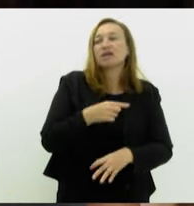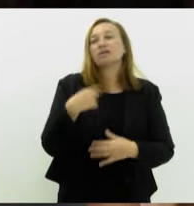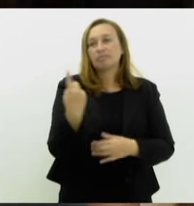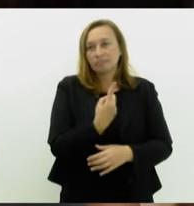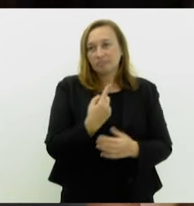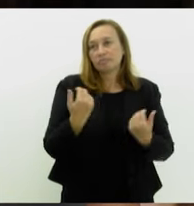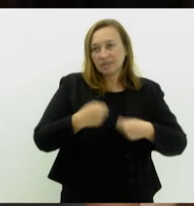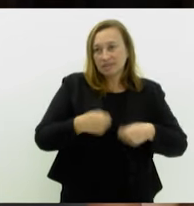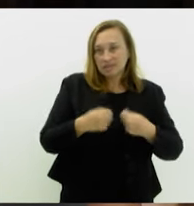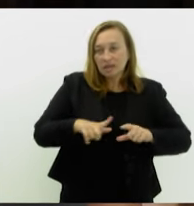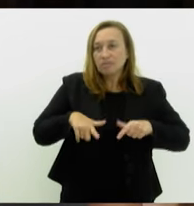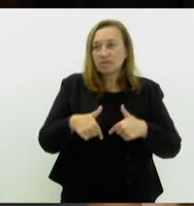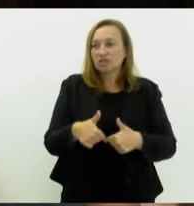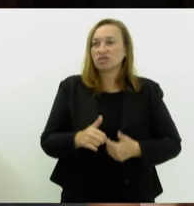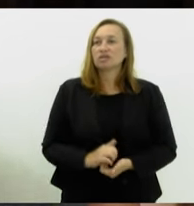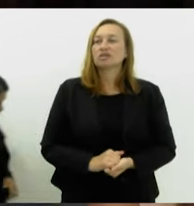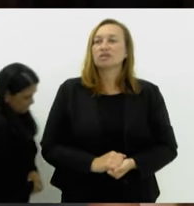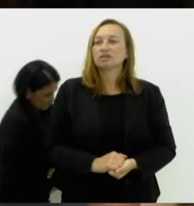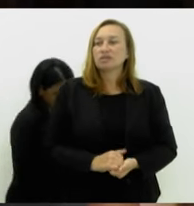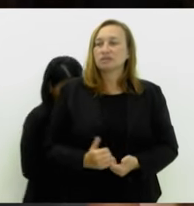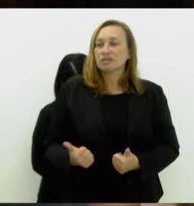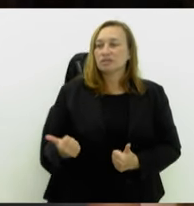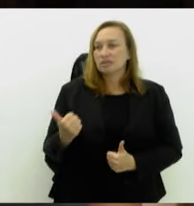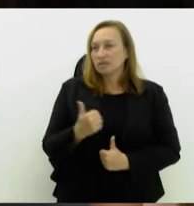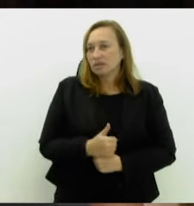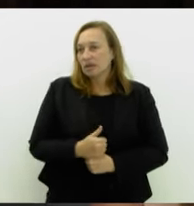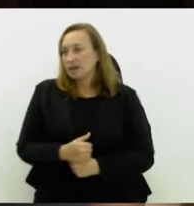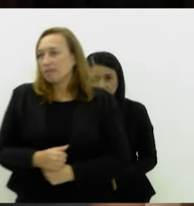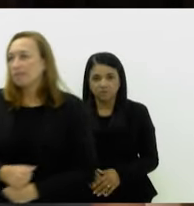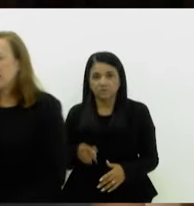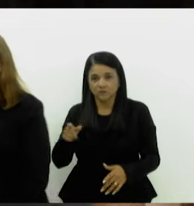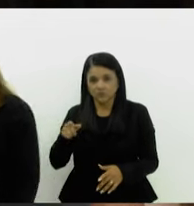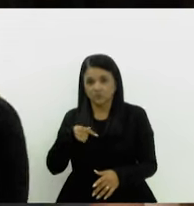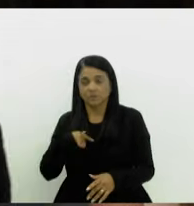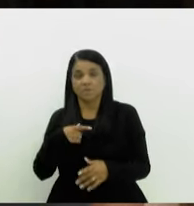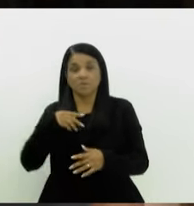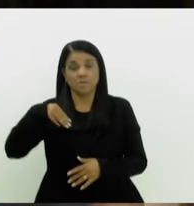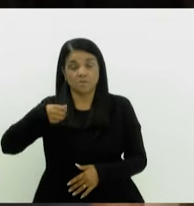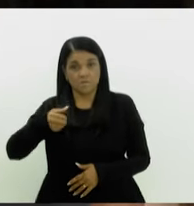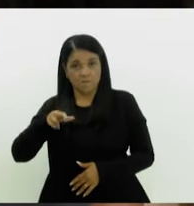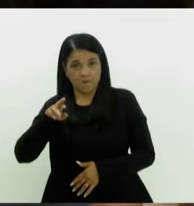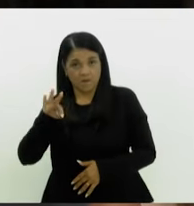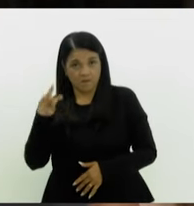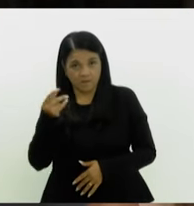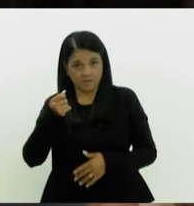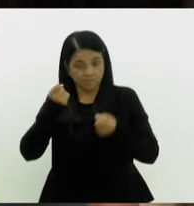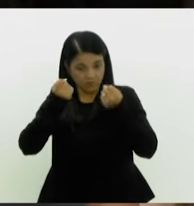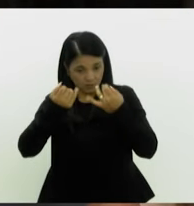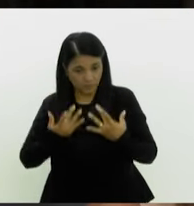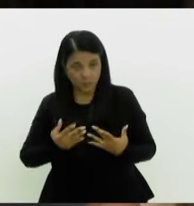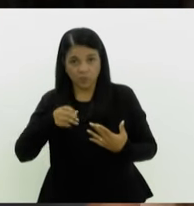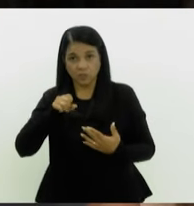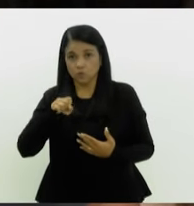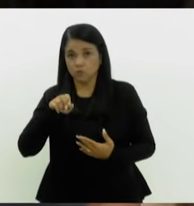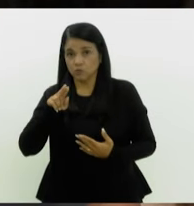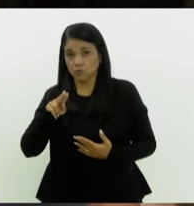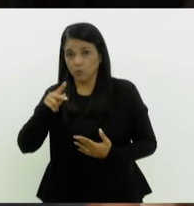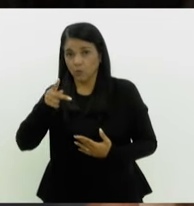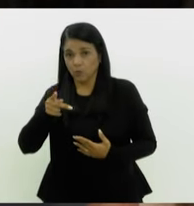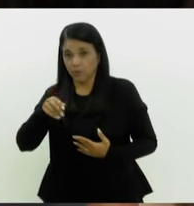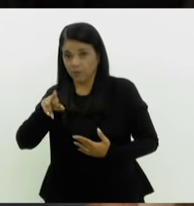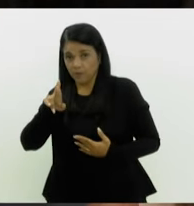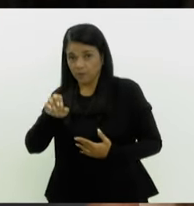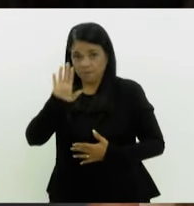enfrentar e quando a Marta fala em suprapartidário tem que ser assim nós precisamos fazer uma luta